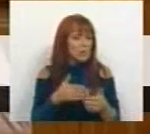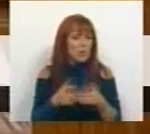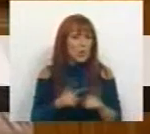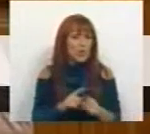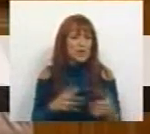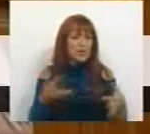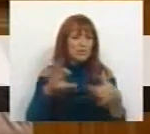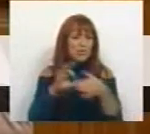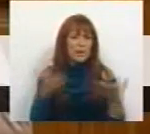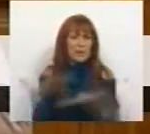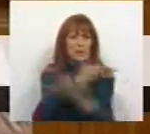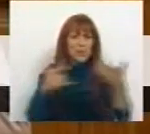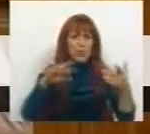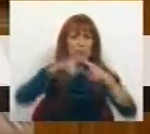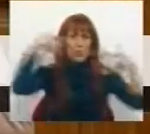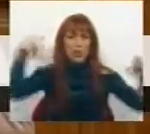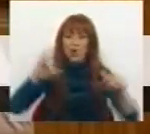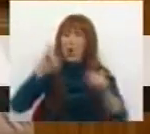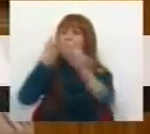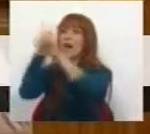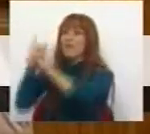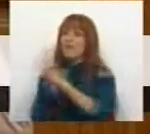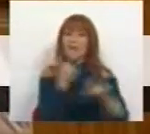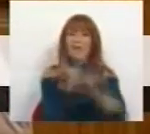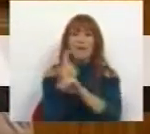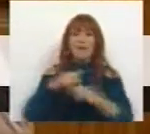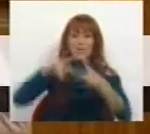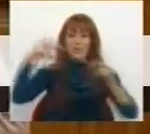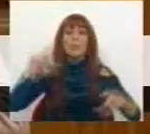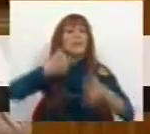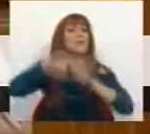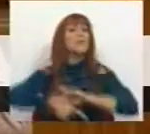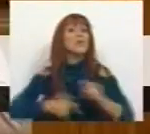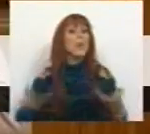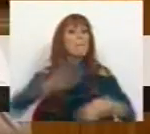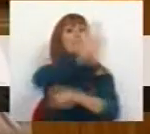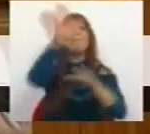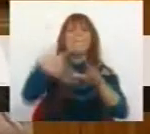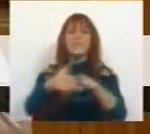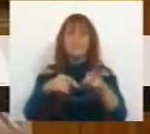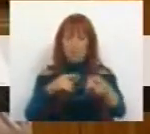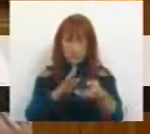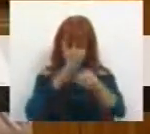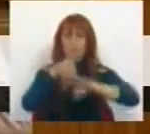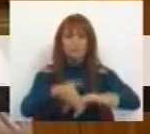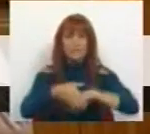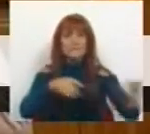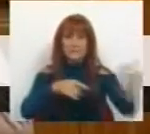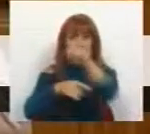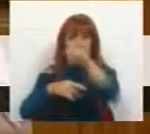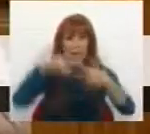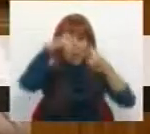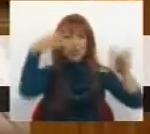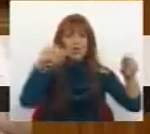eles intermunicipais ou multimunicipais, mas com uma profunda participação e intervenção por parte